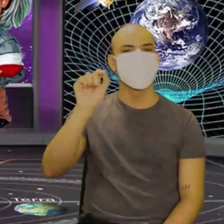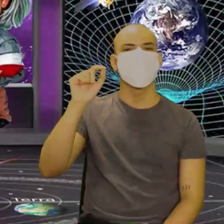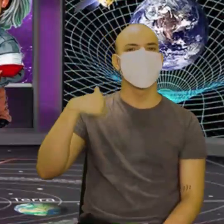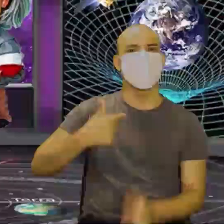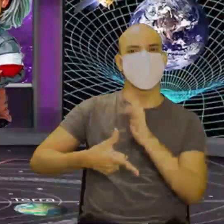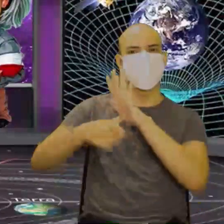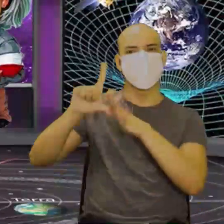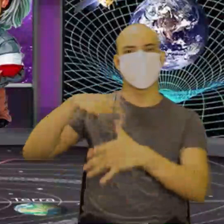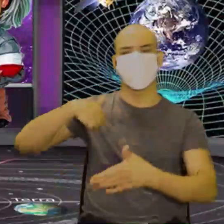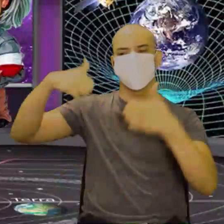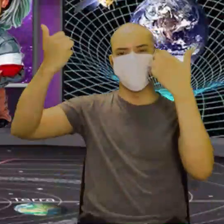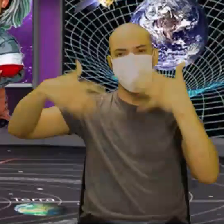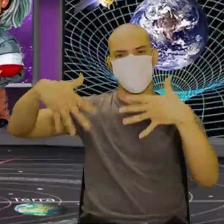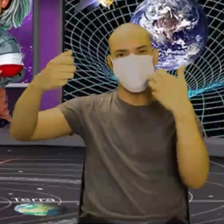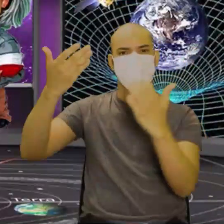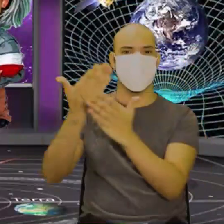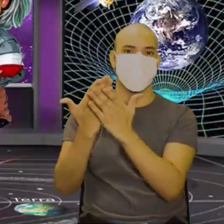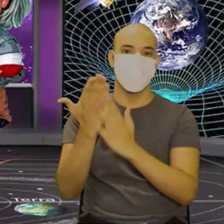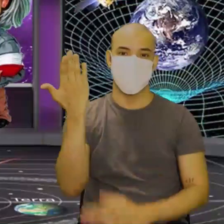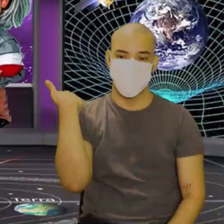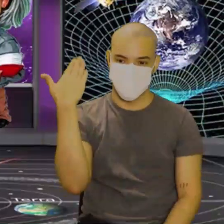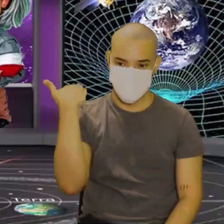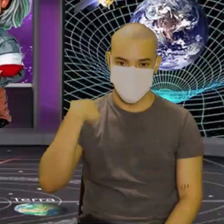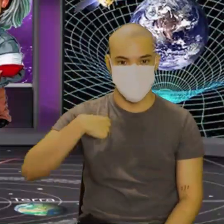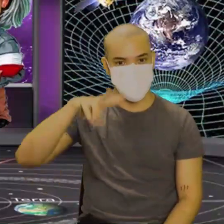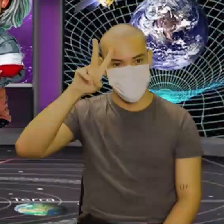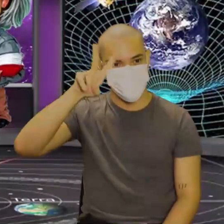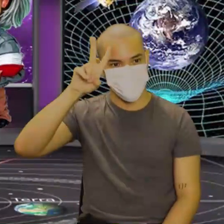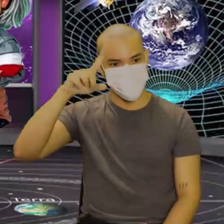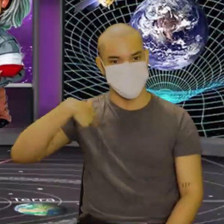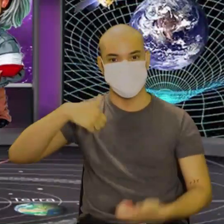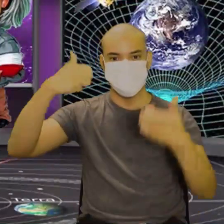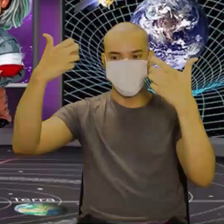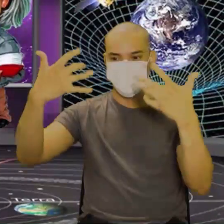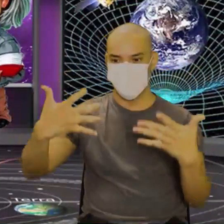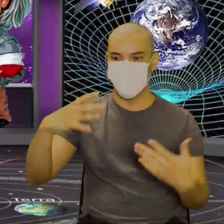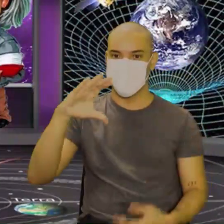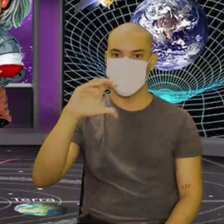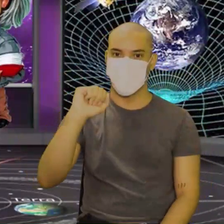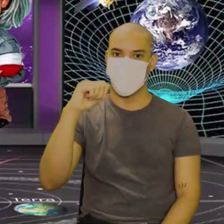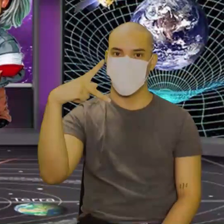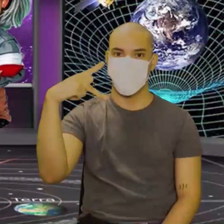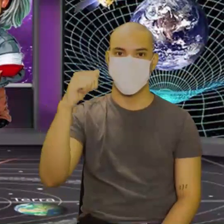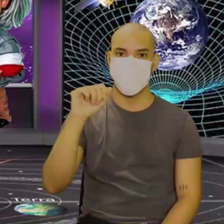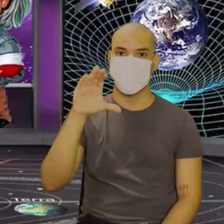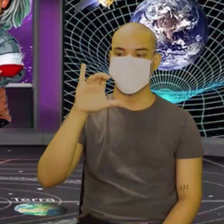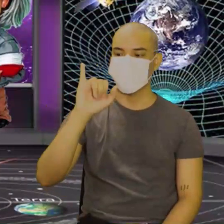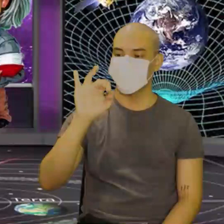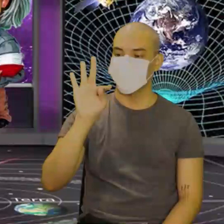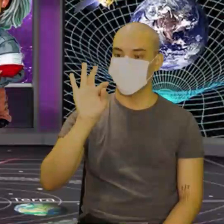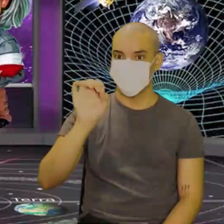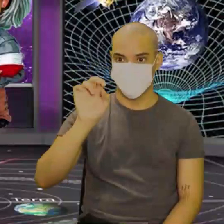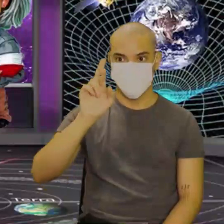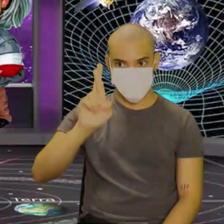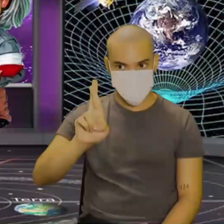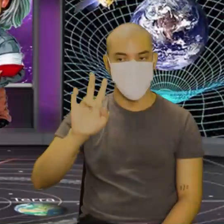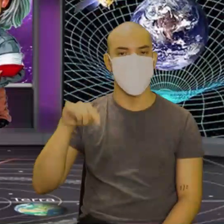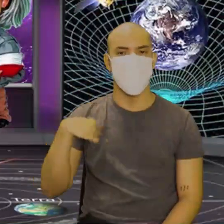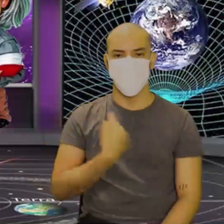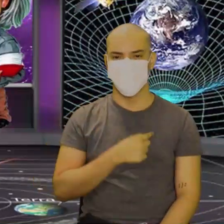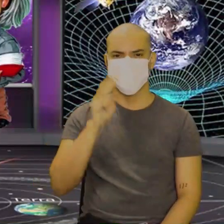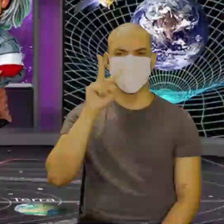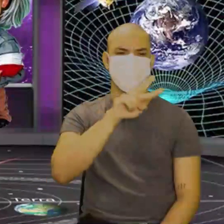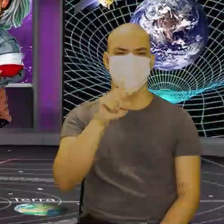estávamos conversando na aula passada? Falamos sobre capacitor. Então nós já vimos aí uma série